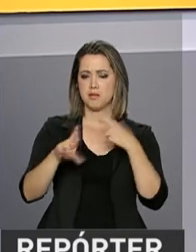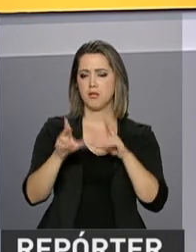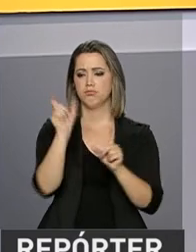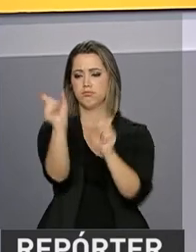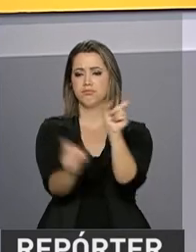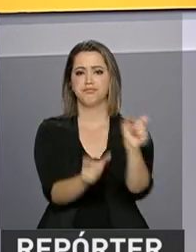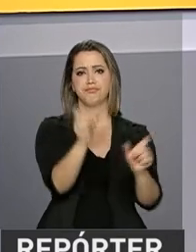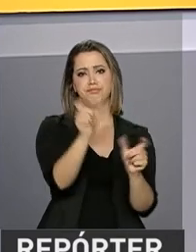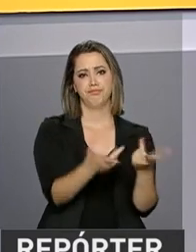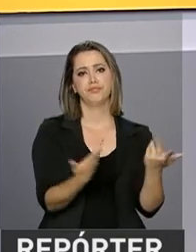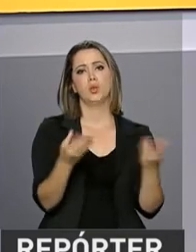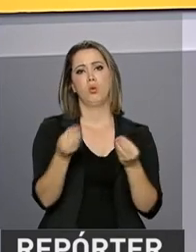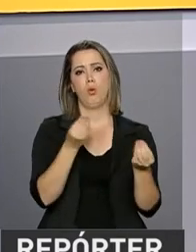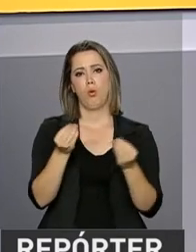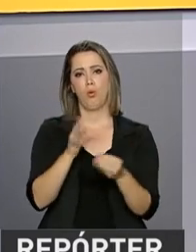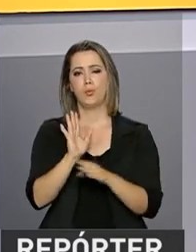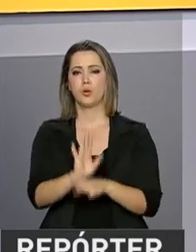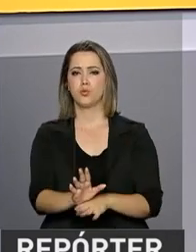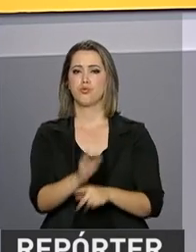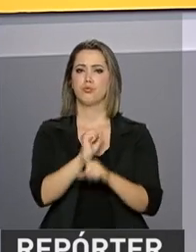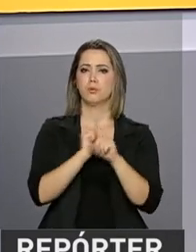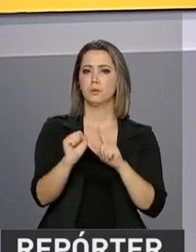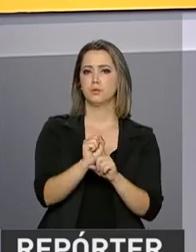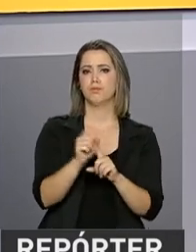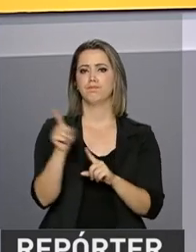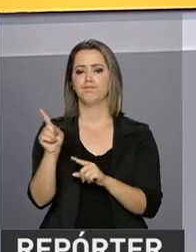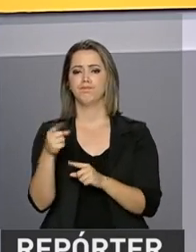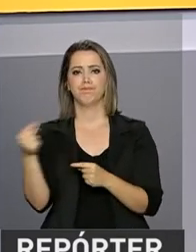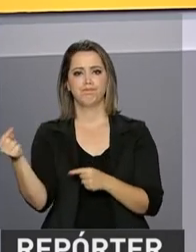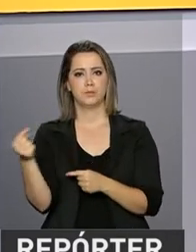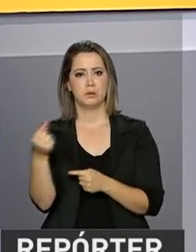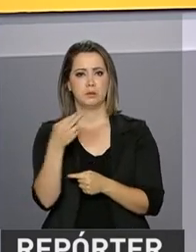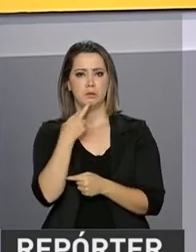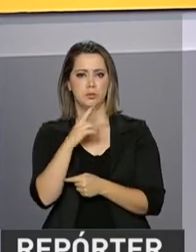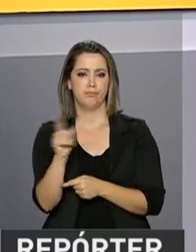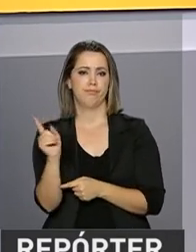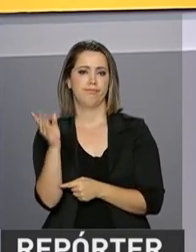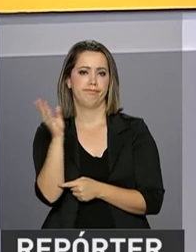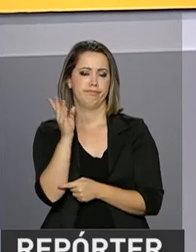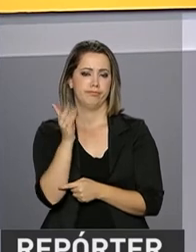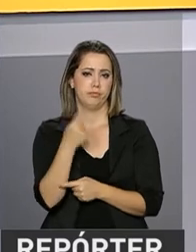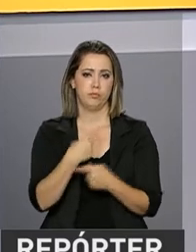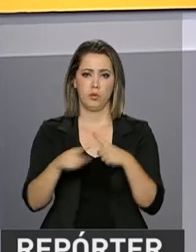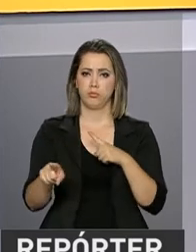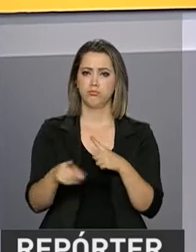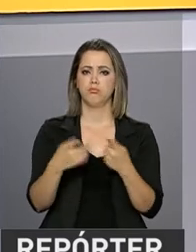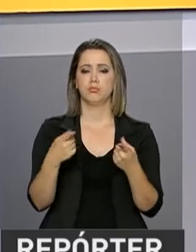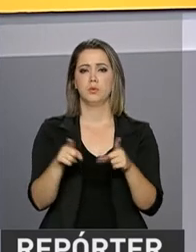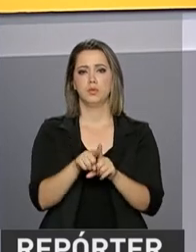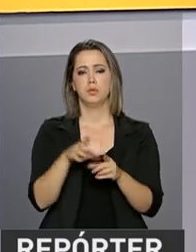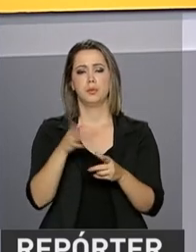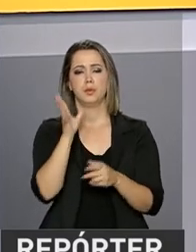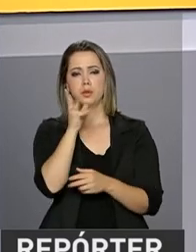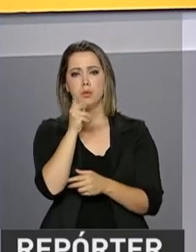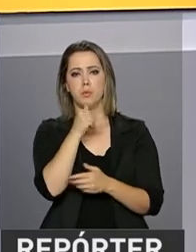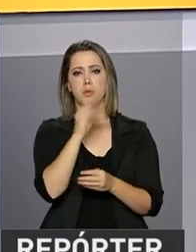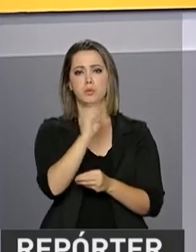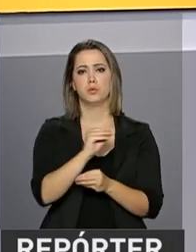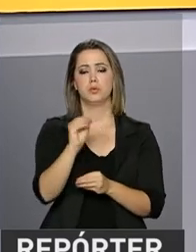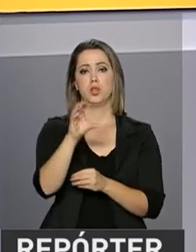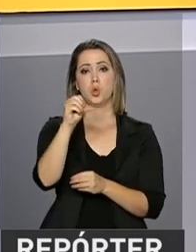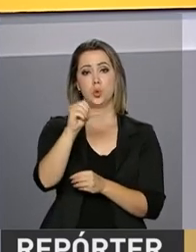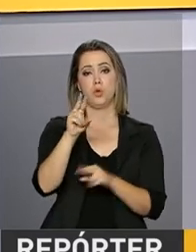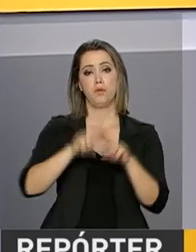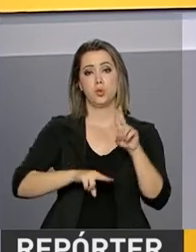sobre a cobertura assistencial negativas e demora no atendimento a medida entra em vigor no dia 9 de junho ea lista